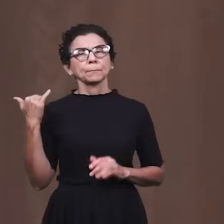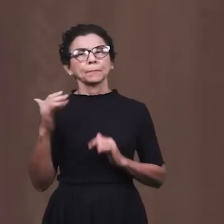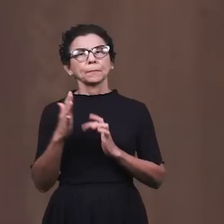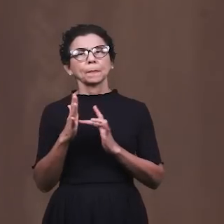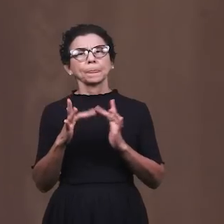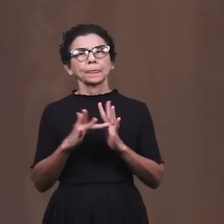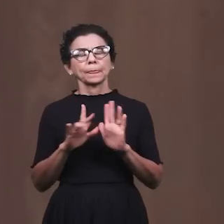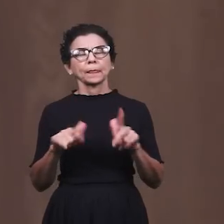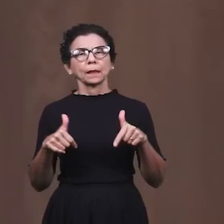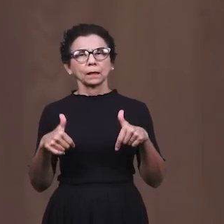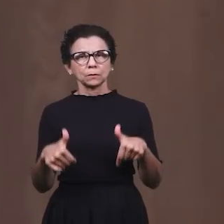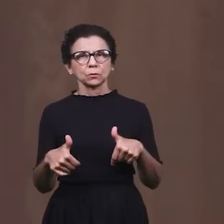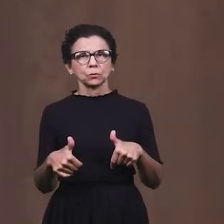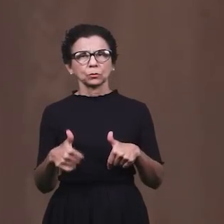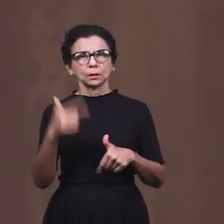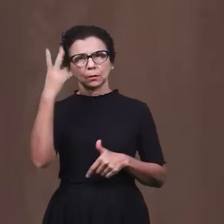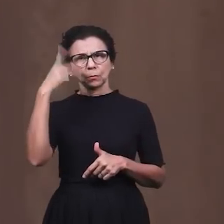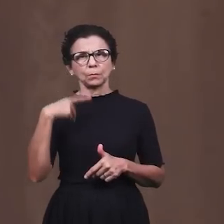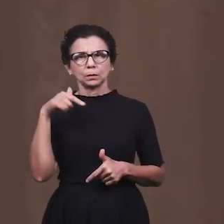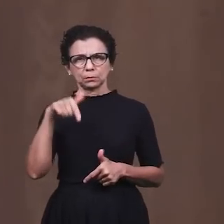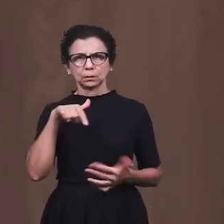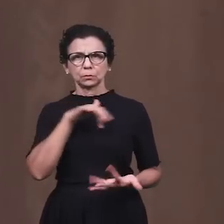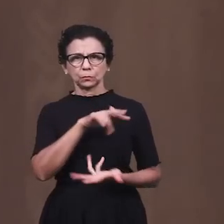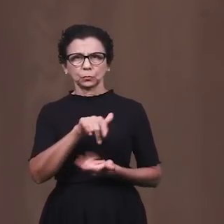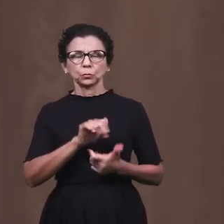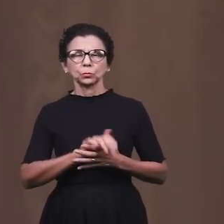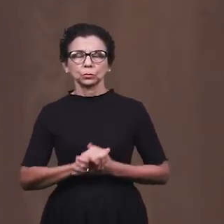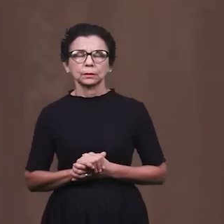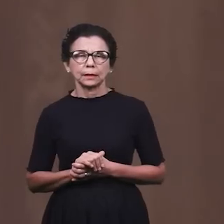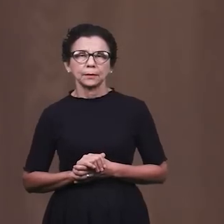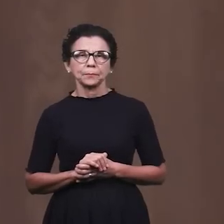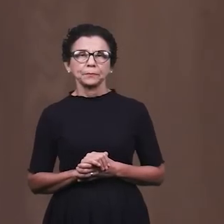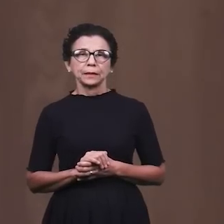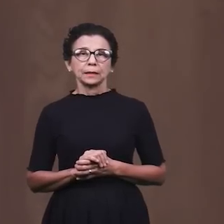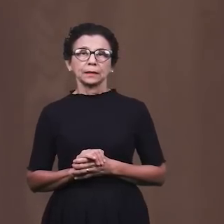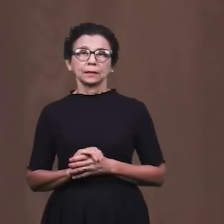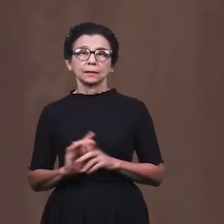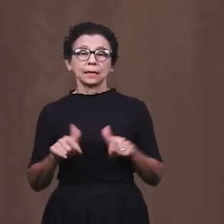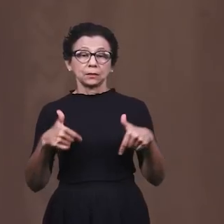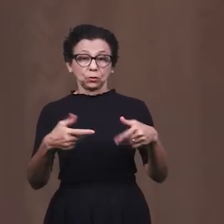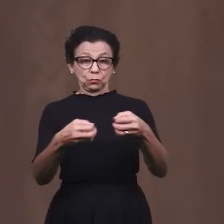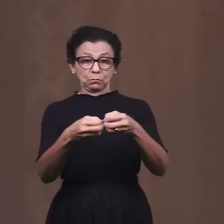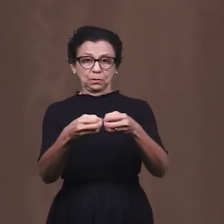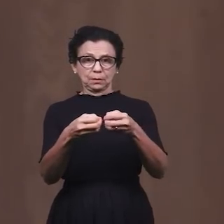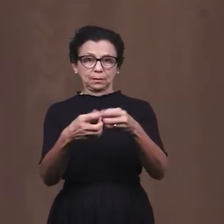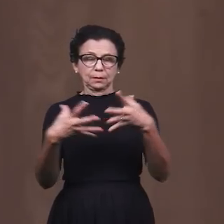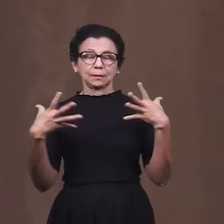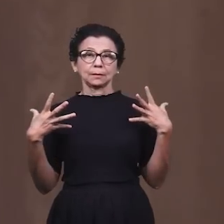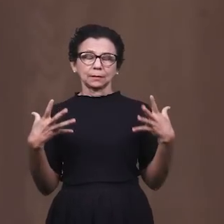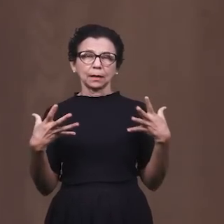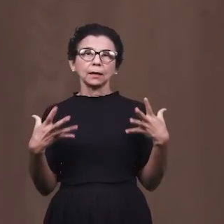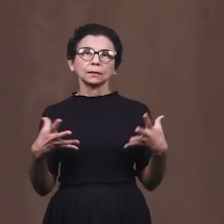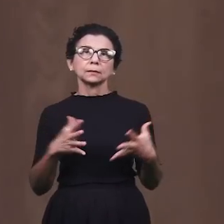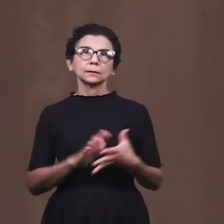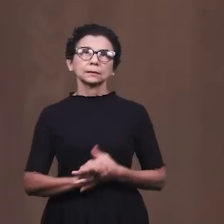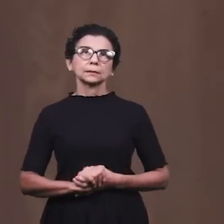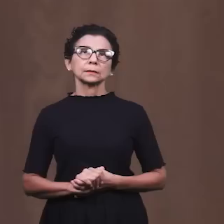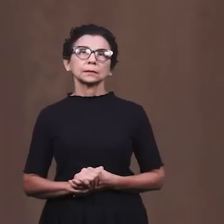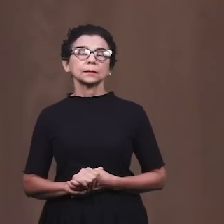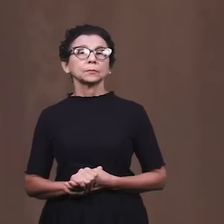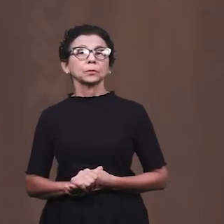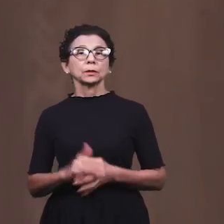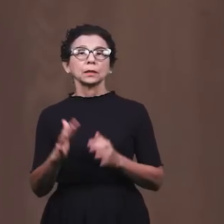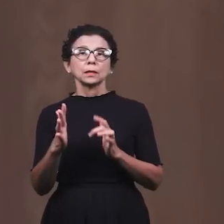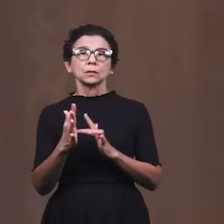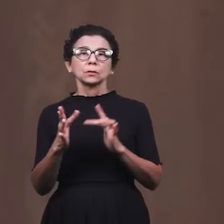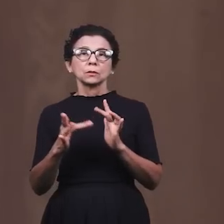coisa interessante a observar é que ele tem a essência, ele é Deus que se fez carne e habitou